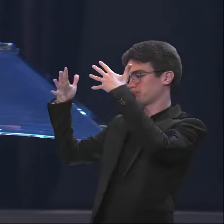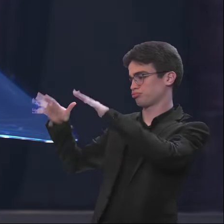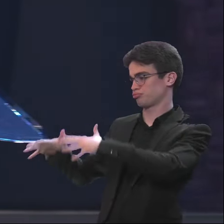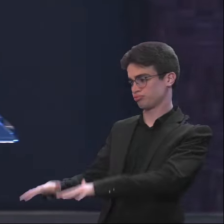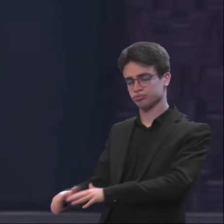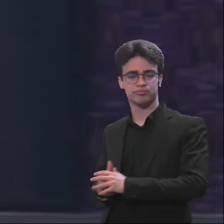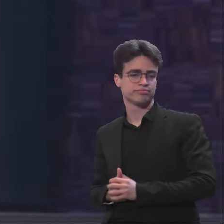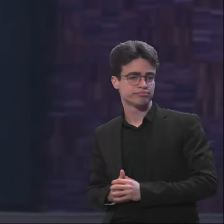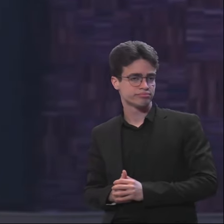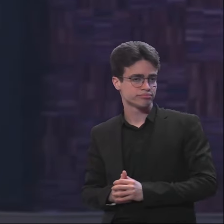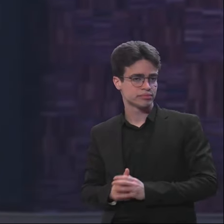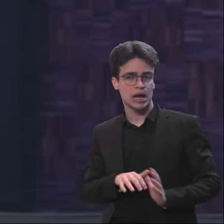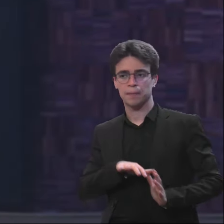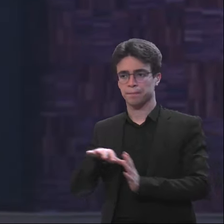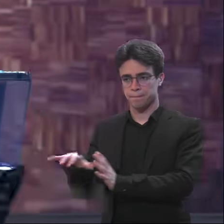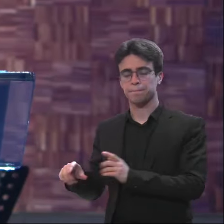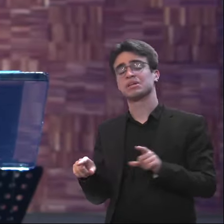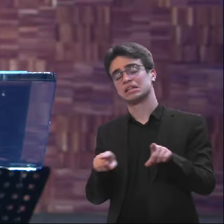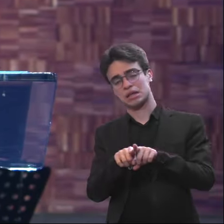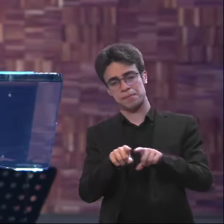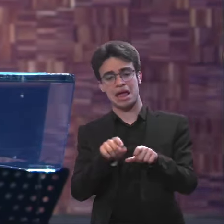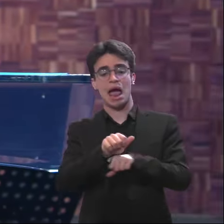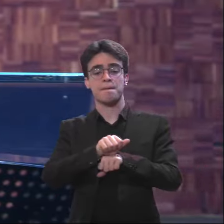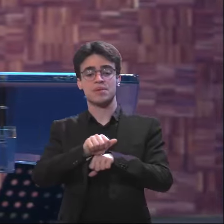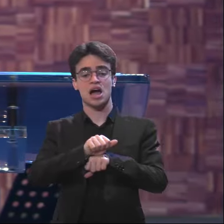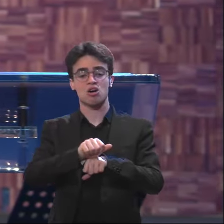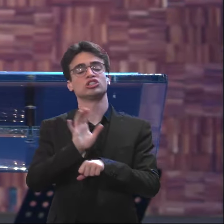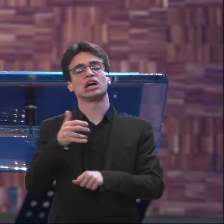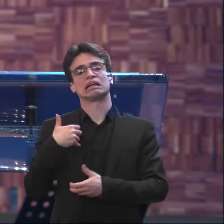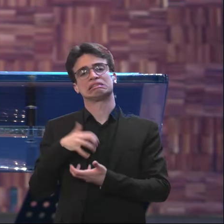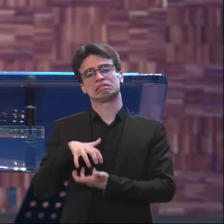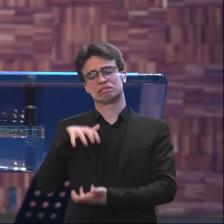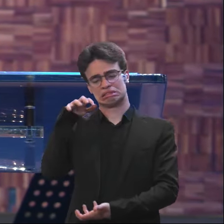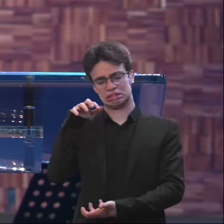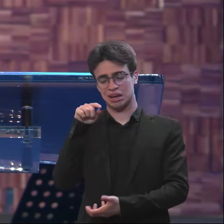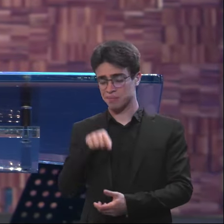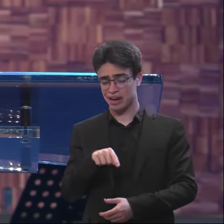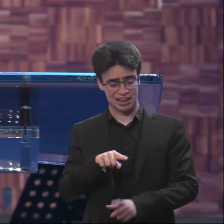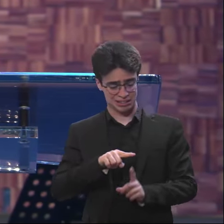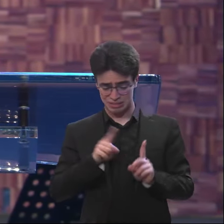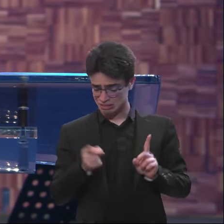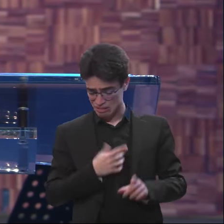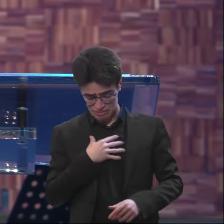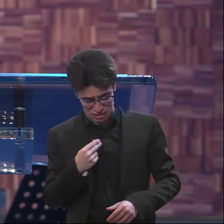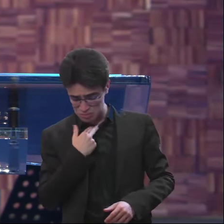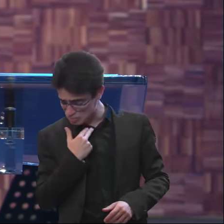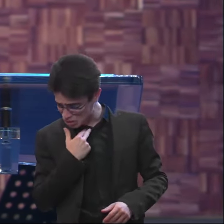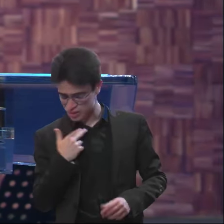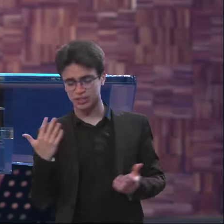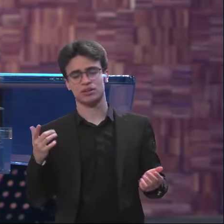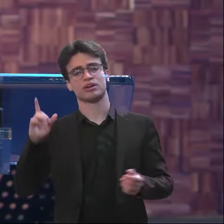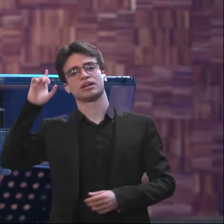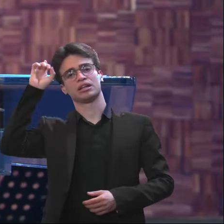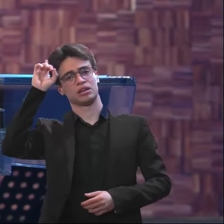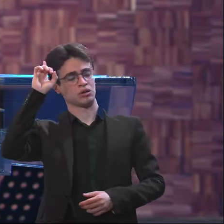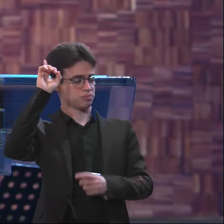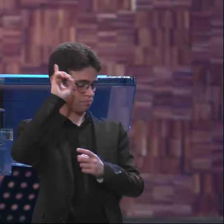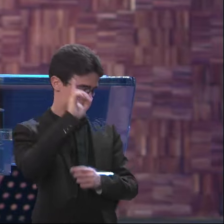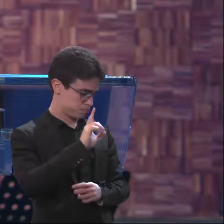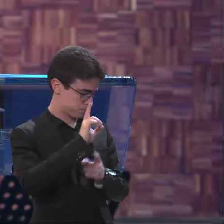velho e não podia ter filhos, a Bíblia vai dizer, apareceu o Senhor a Abraão. E por isso ele teve filhos